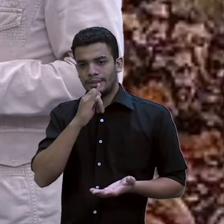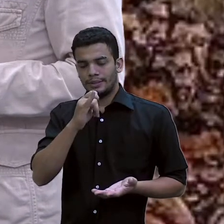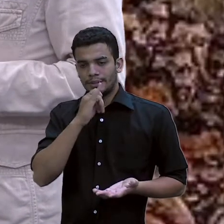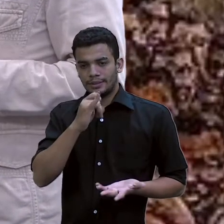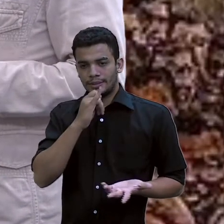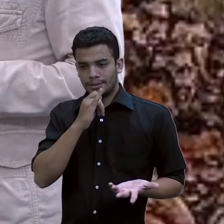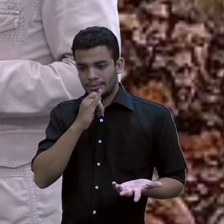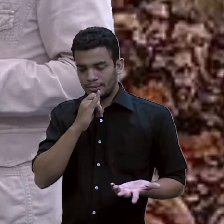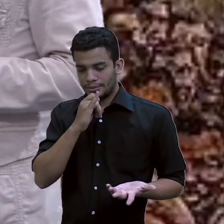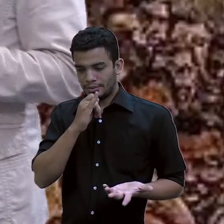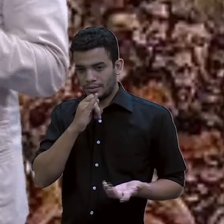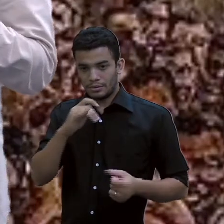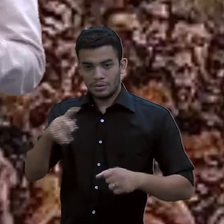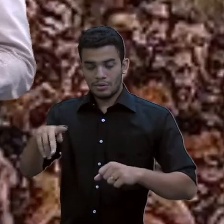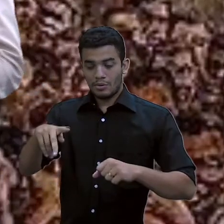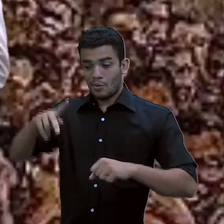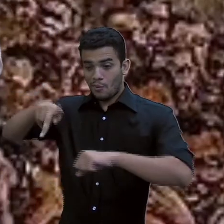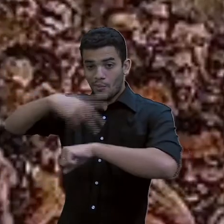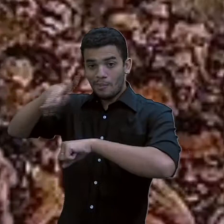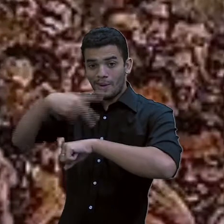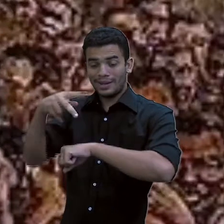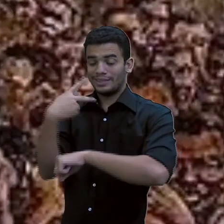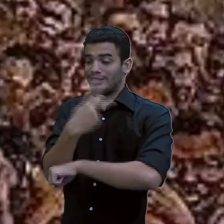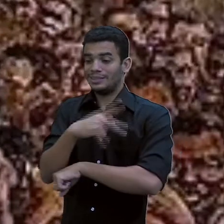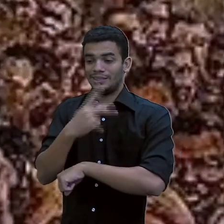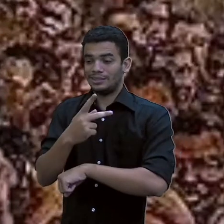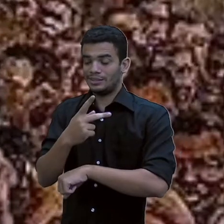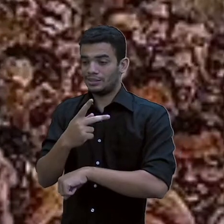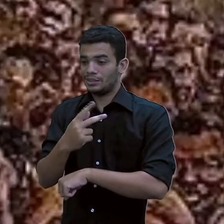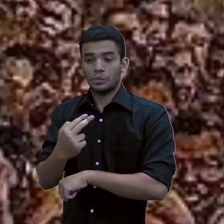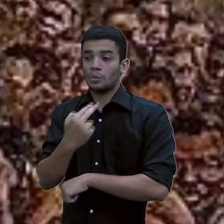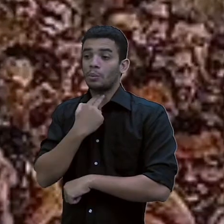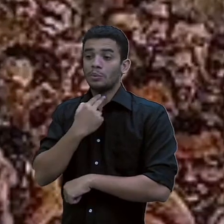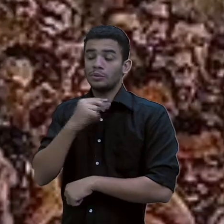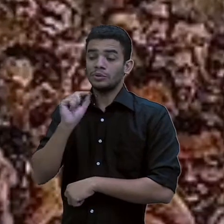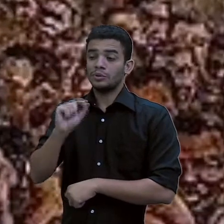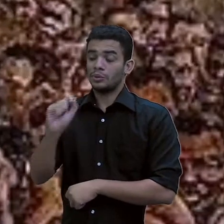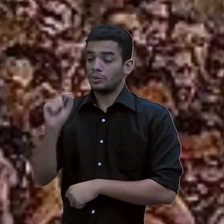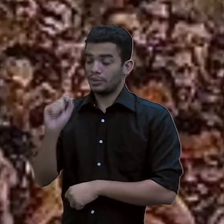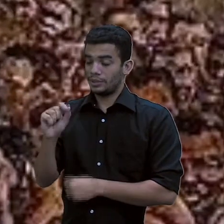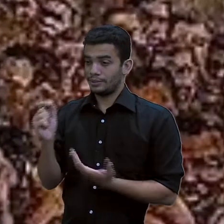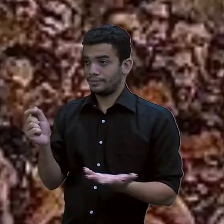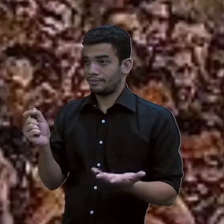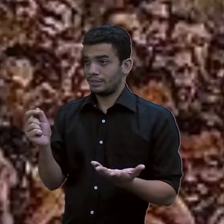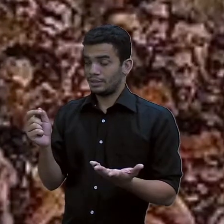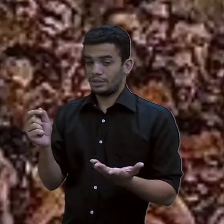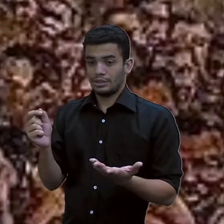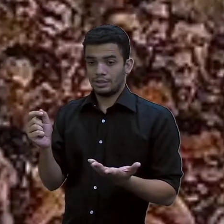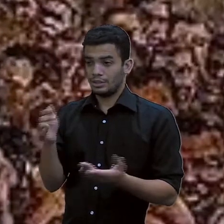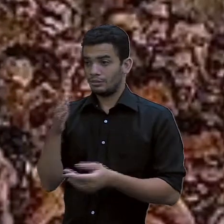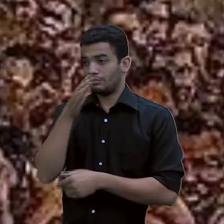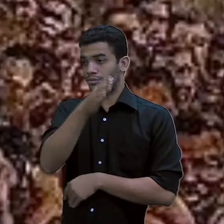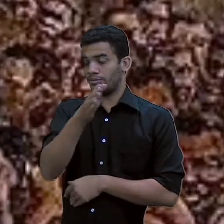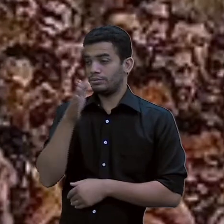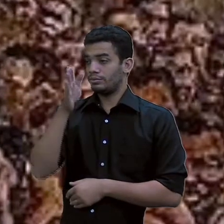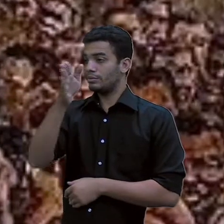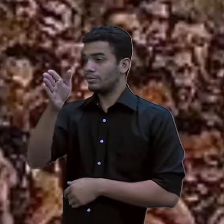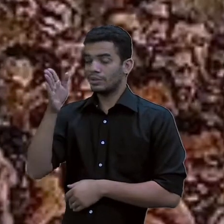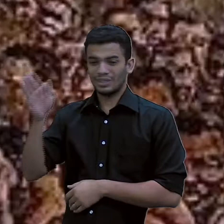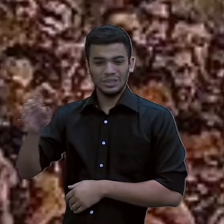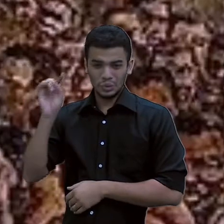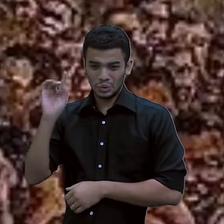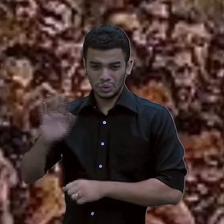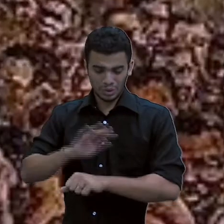origem, né, do seu direito nato de liberdade e serem